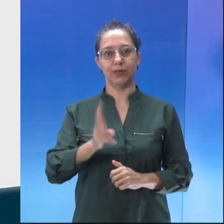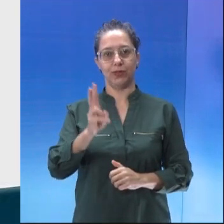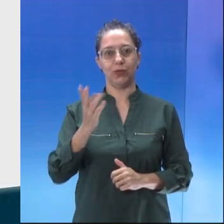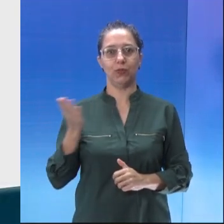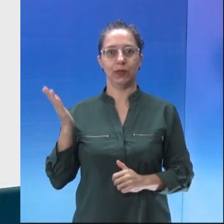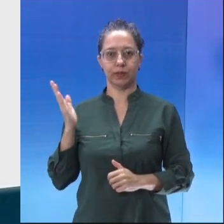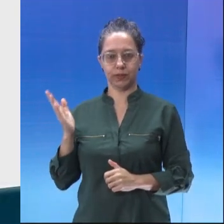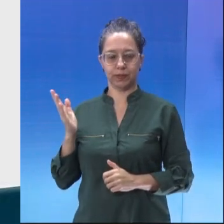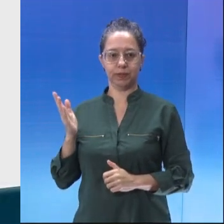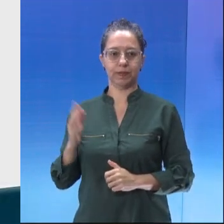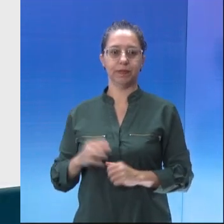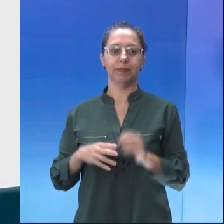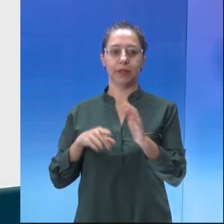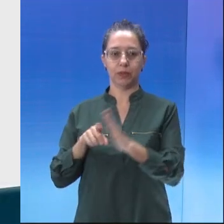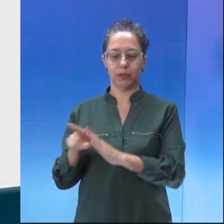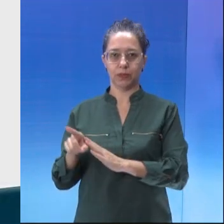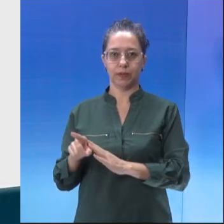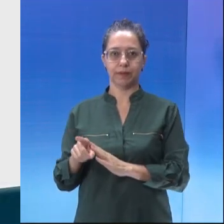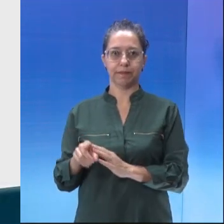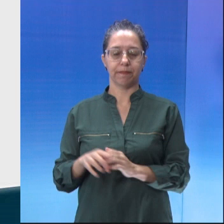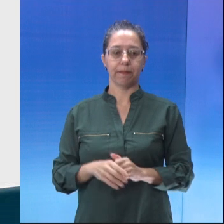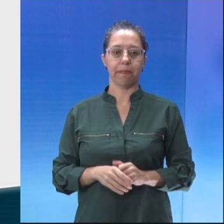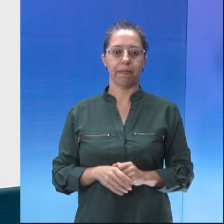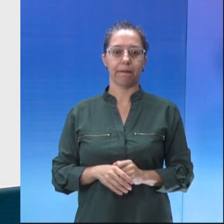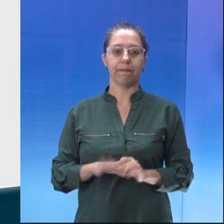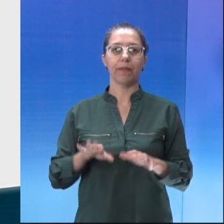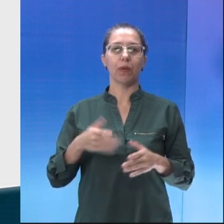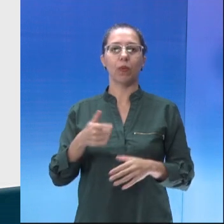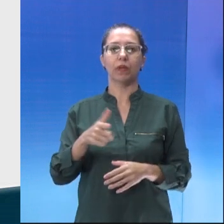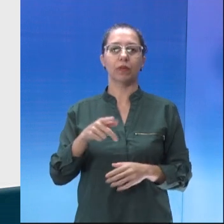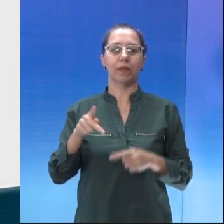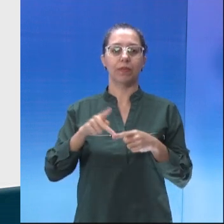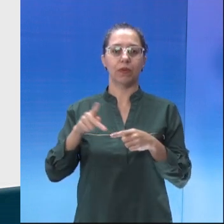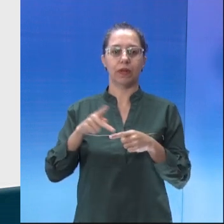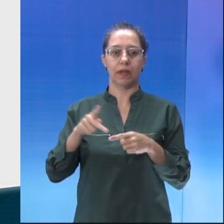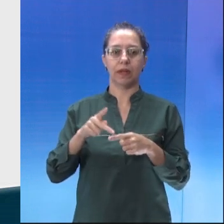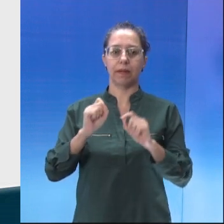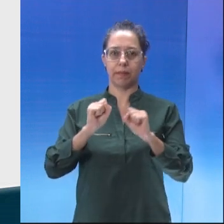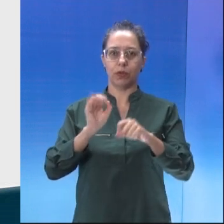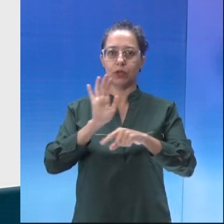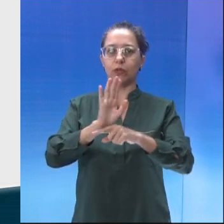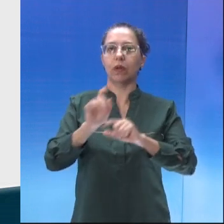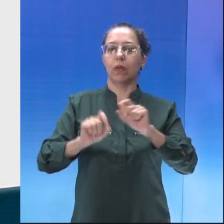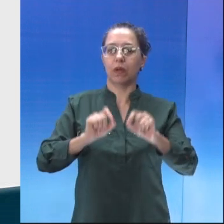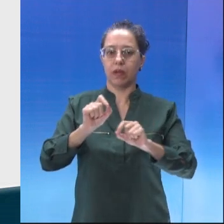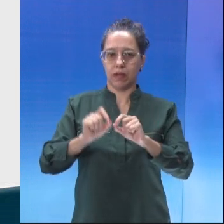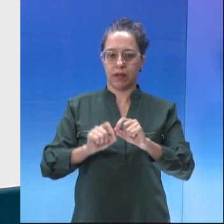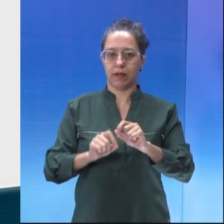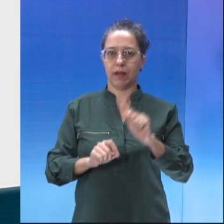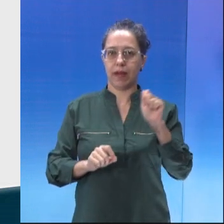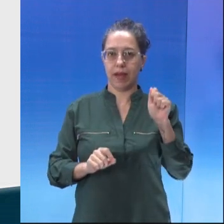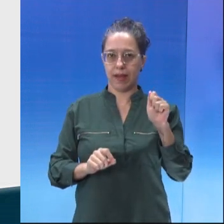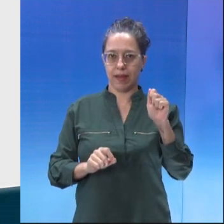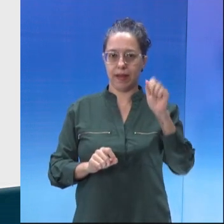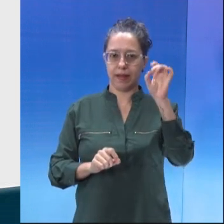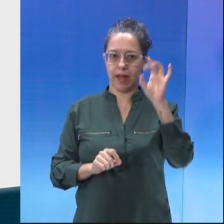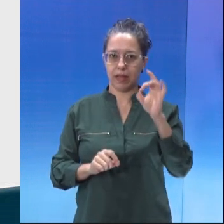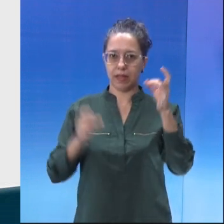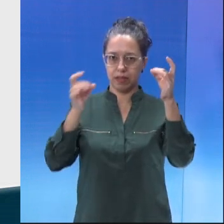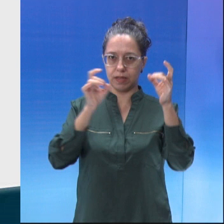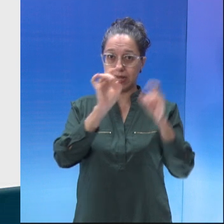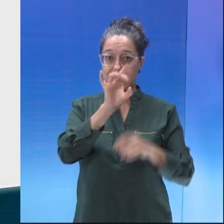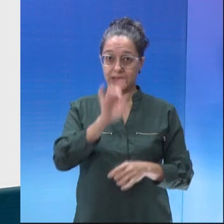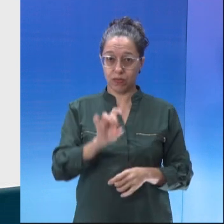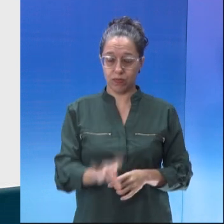ela pergunta, a ausência dessa proteína poderá favorecer a... Então vamos analisar alternativa por